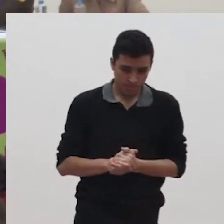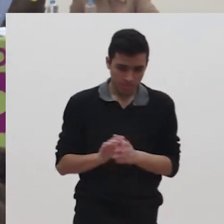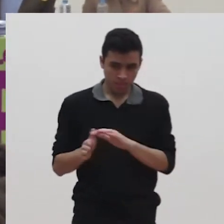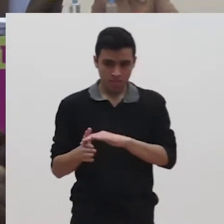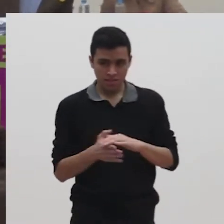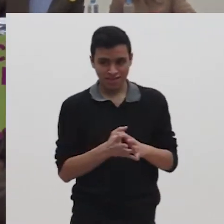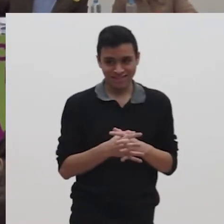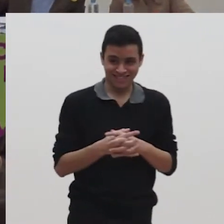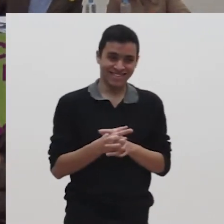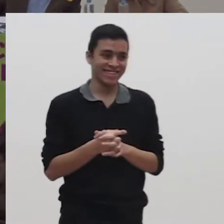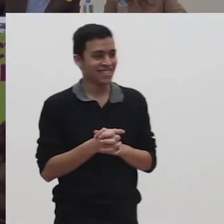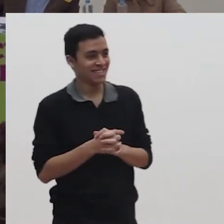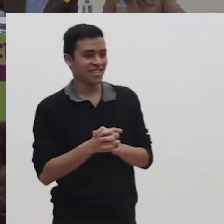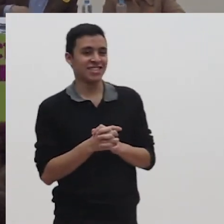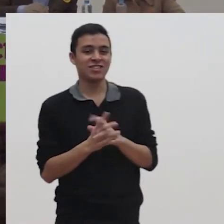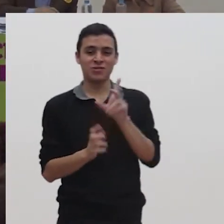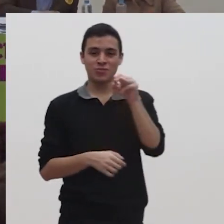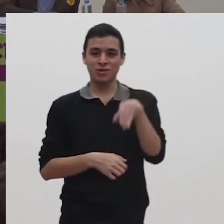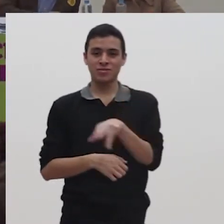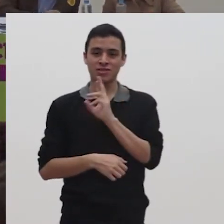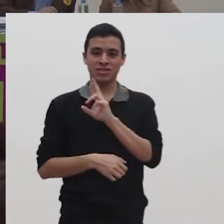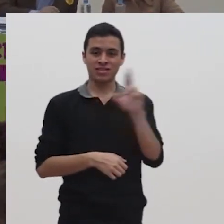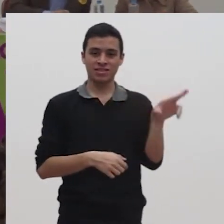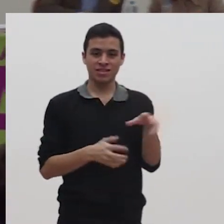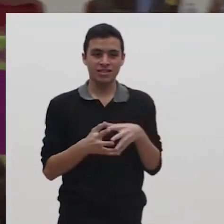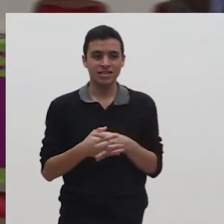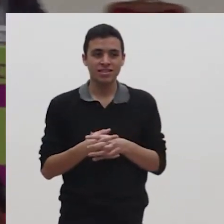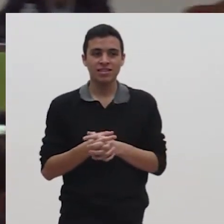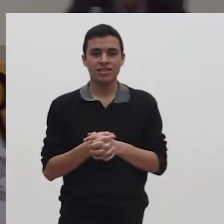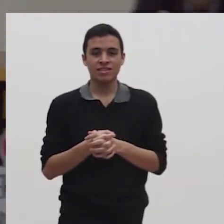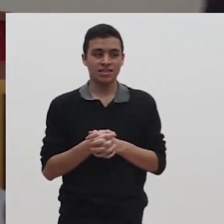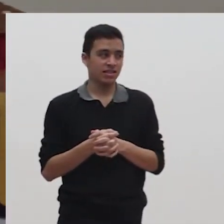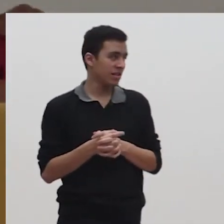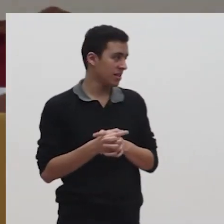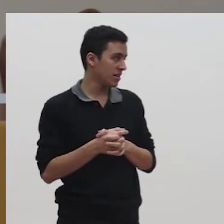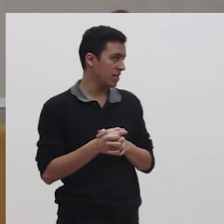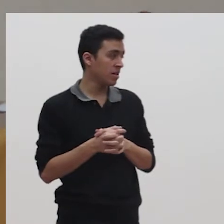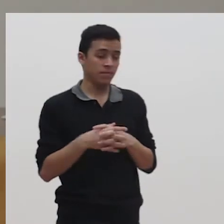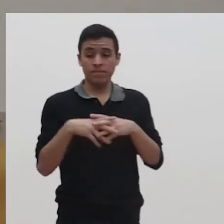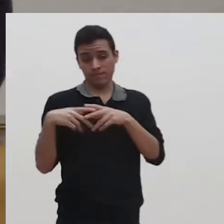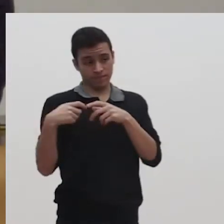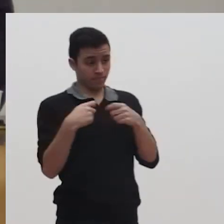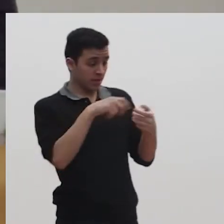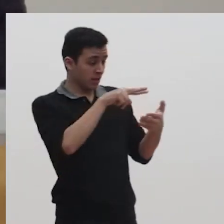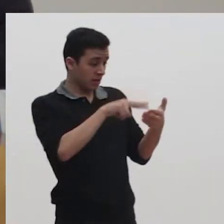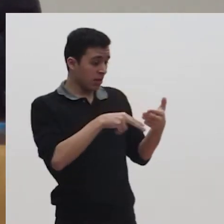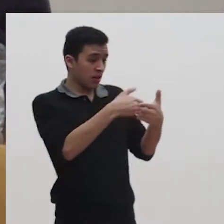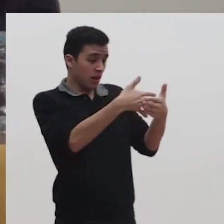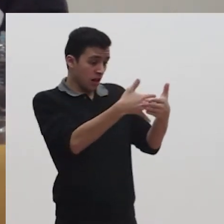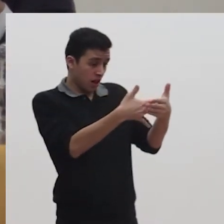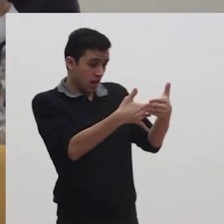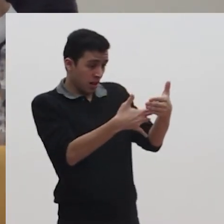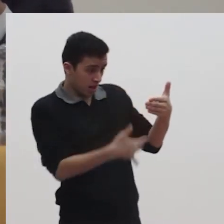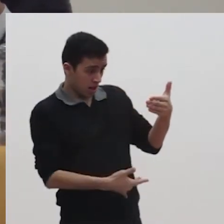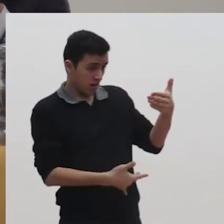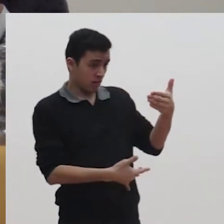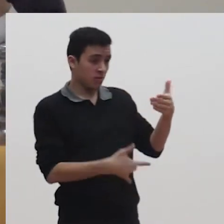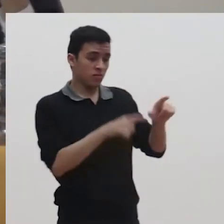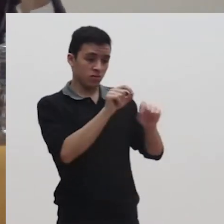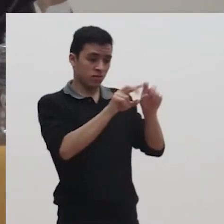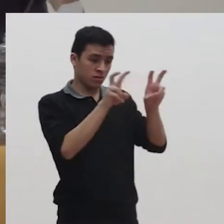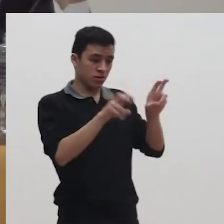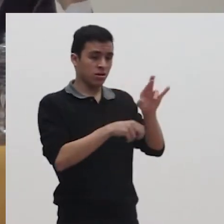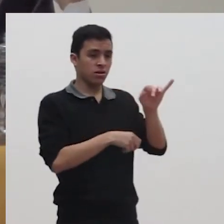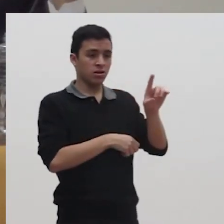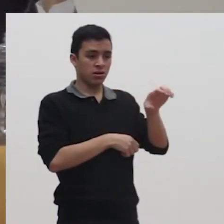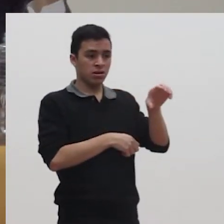1 minuto para a tréplica. Não, só a gente tem que ler o material inteiro, né? O material de institucionalização do